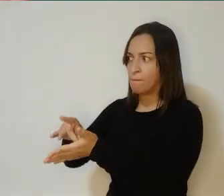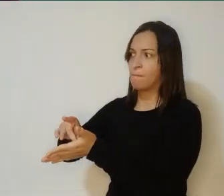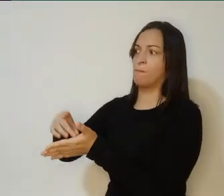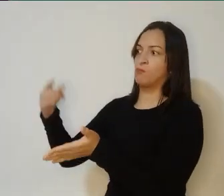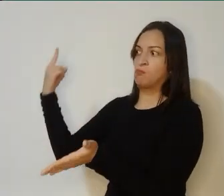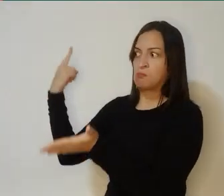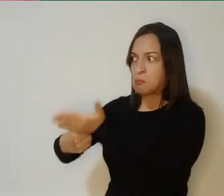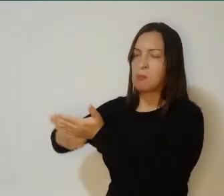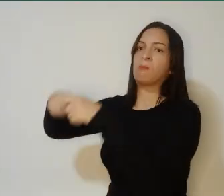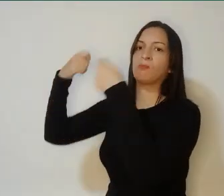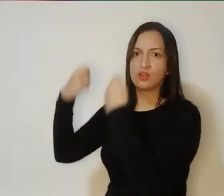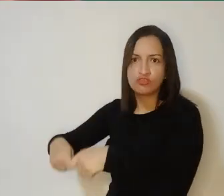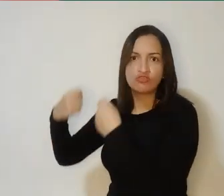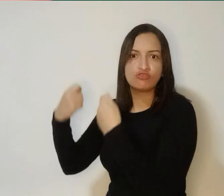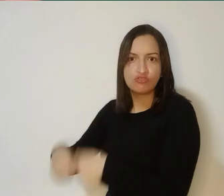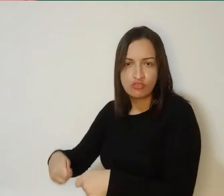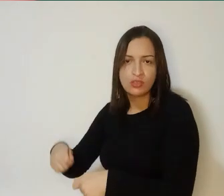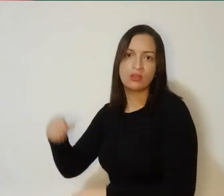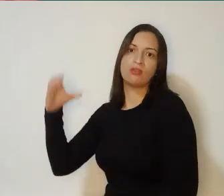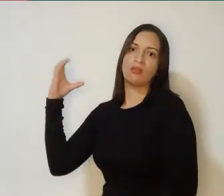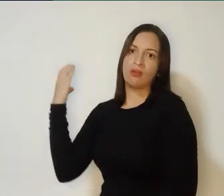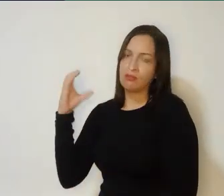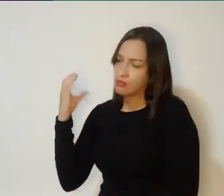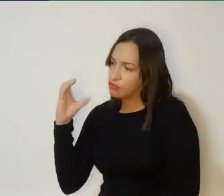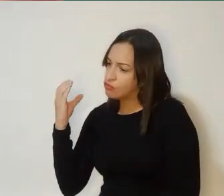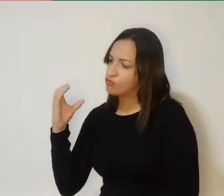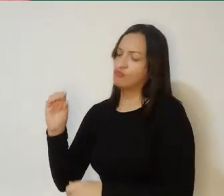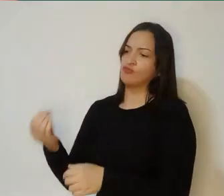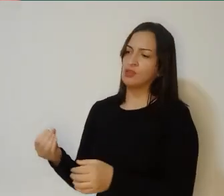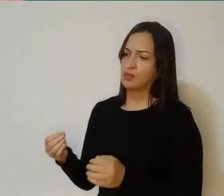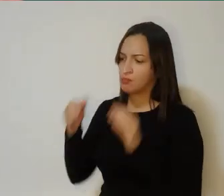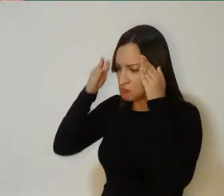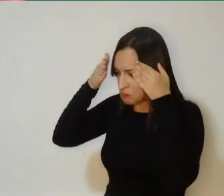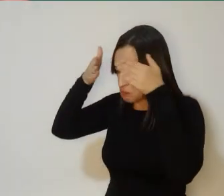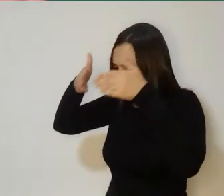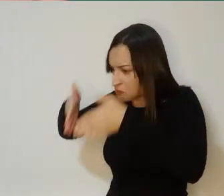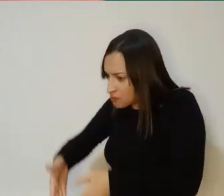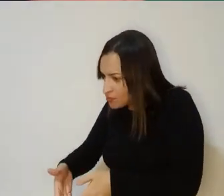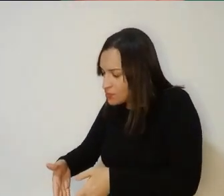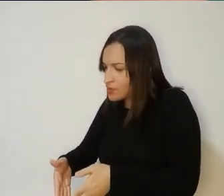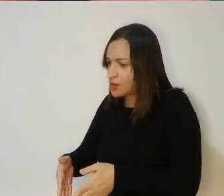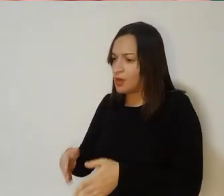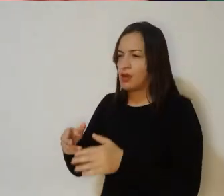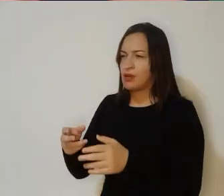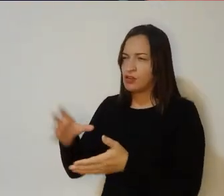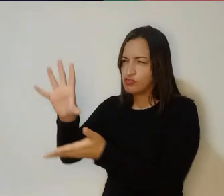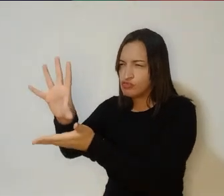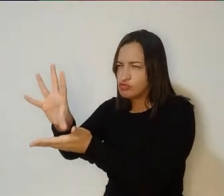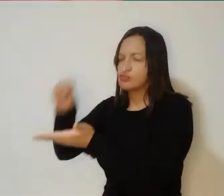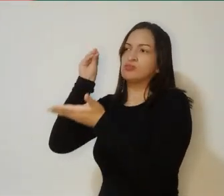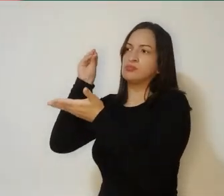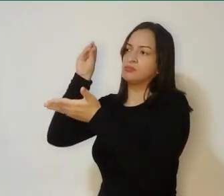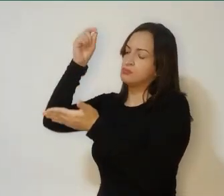feitas de forma mais científica, mais objetiva, em que eu me comprometa a olhar para a